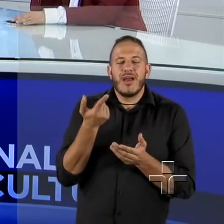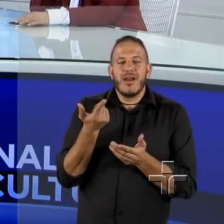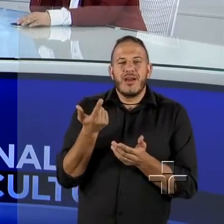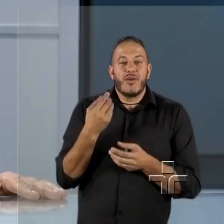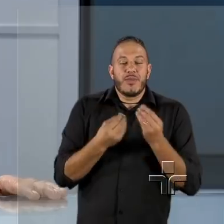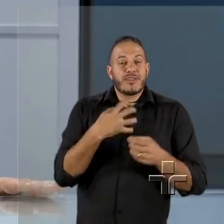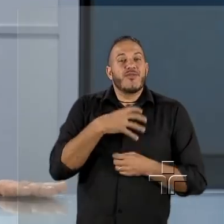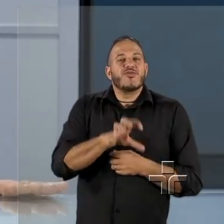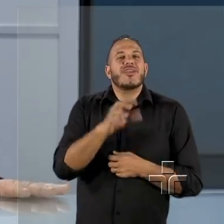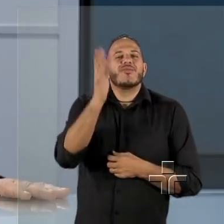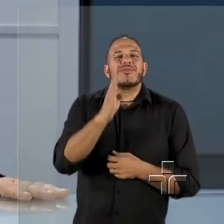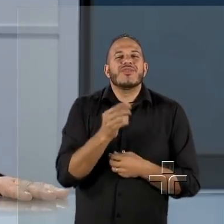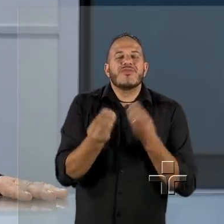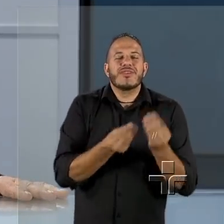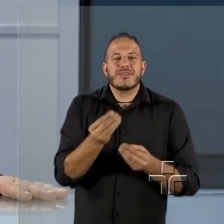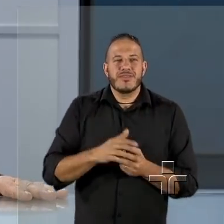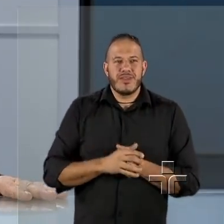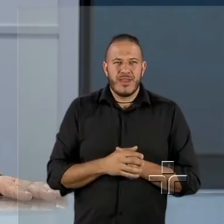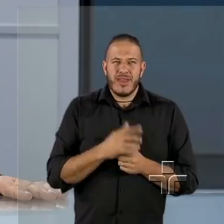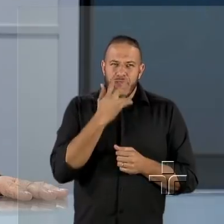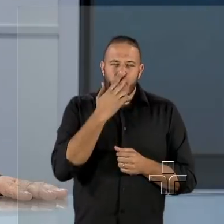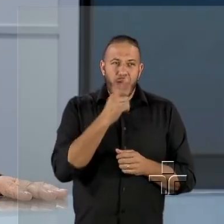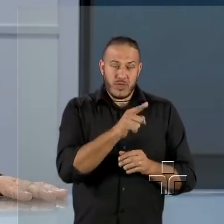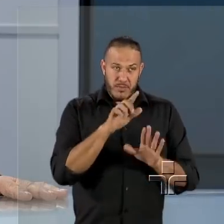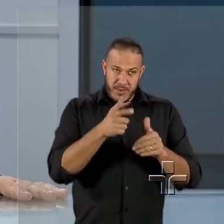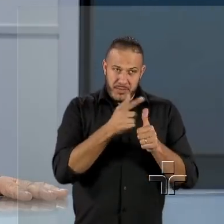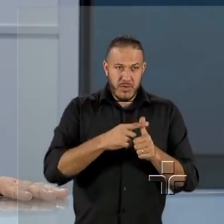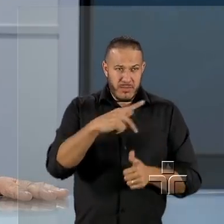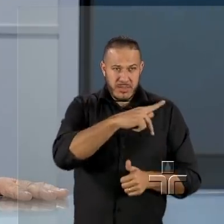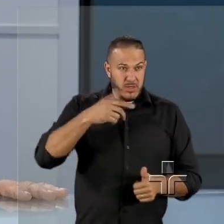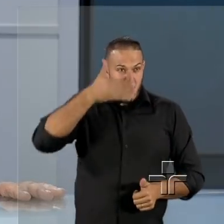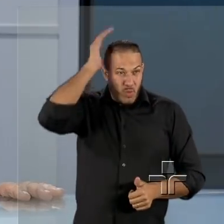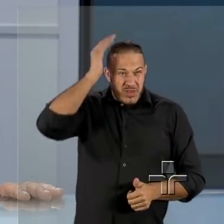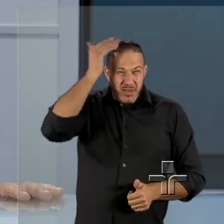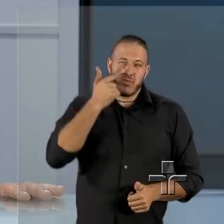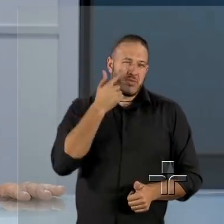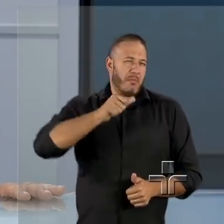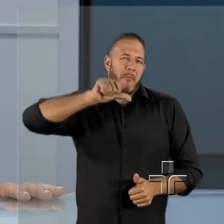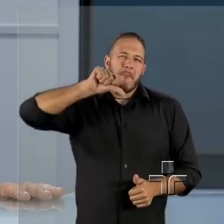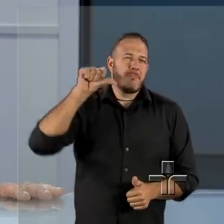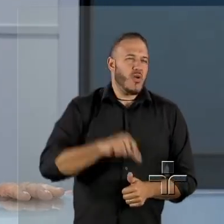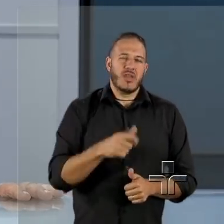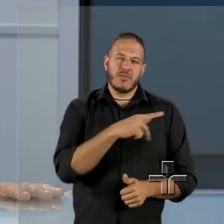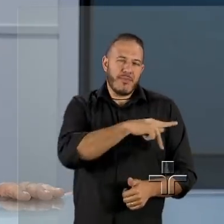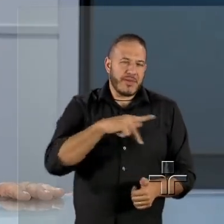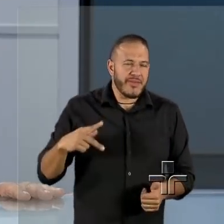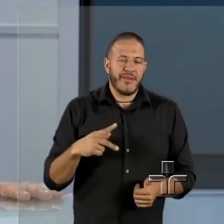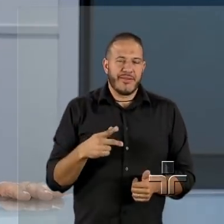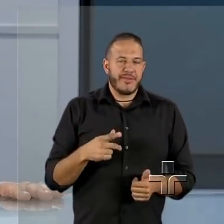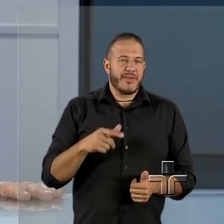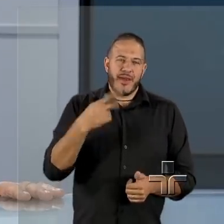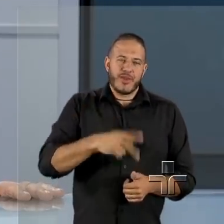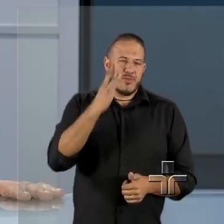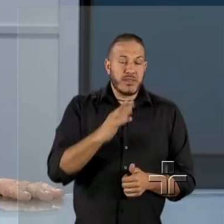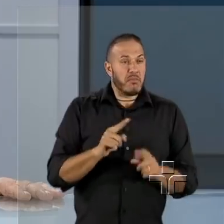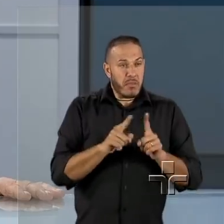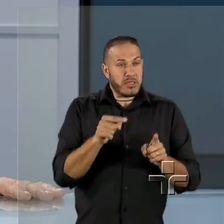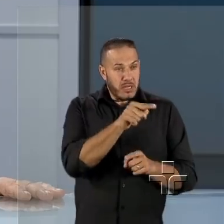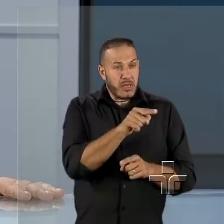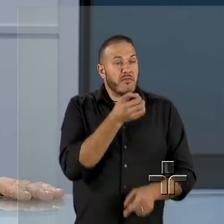inteligência artificial, dificilmente você não vai conseguir uma função no Silicon Valley, nos